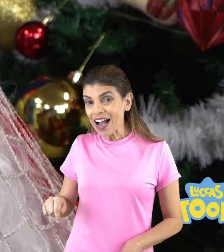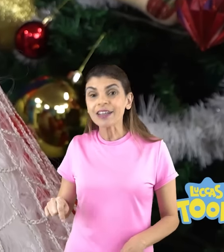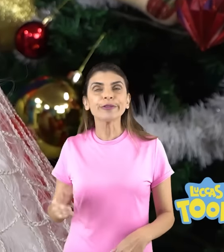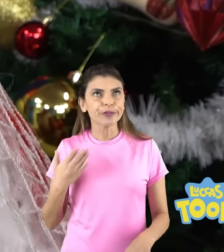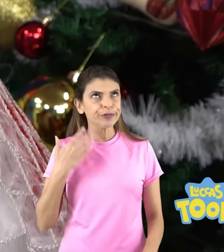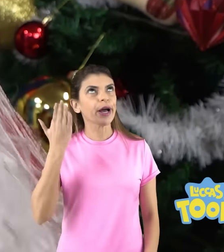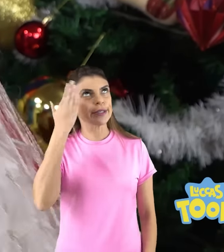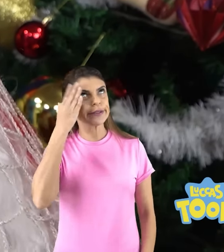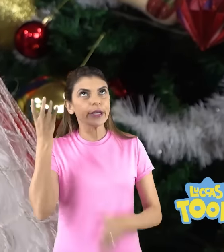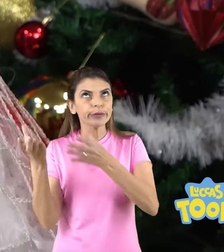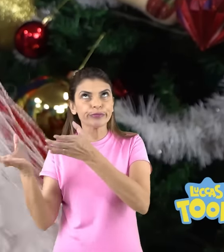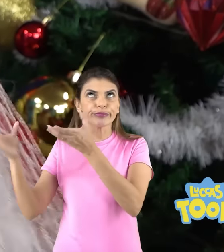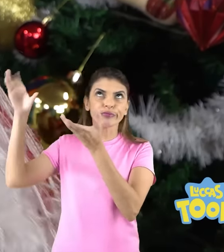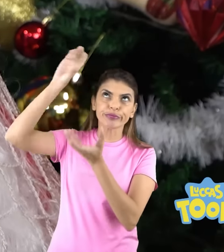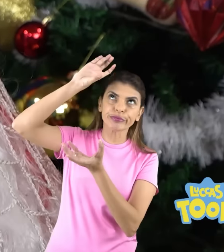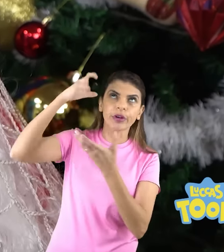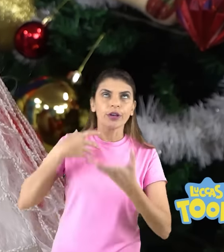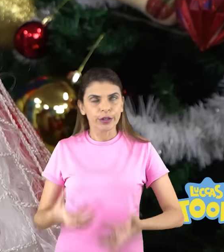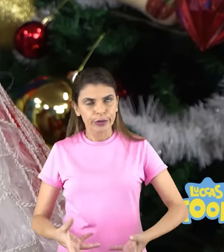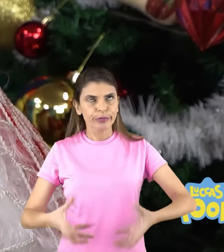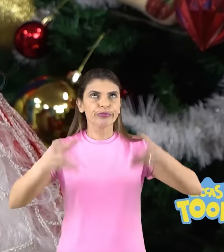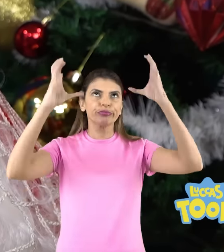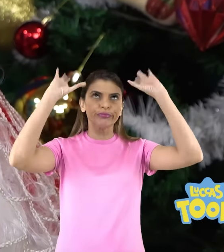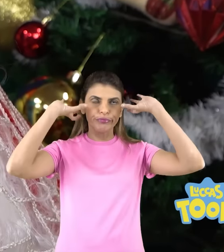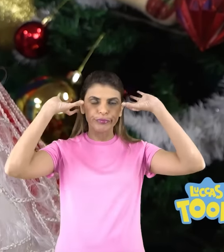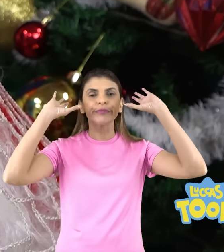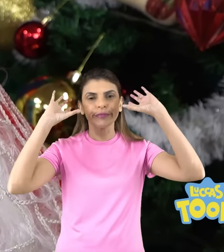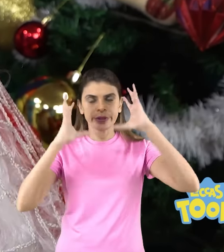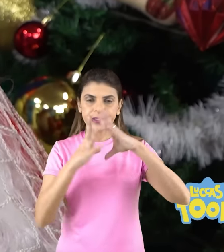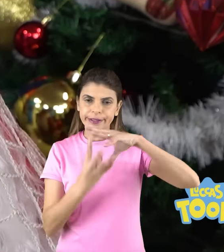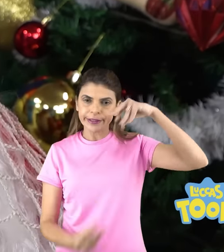aí, já sei! Banho de slime! Hã?